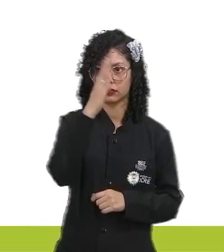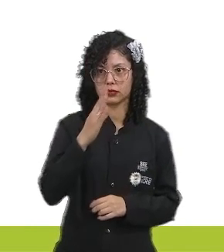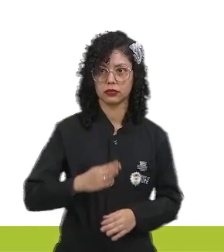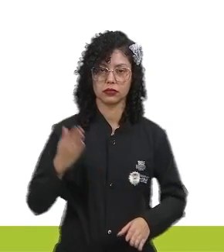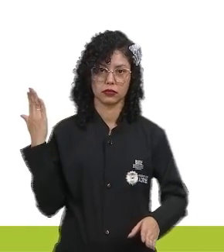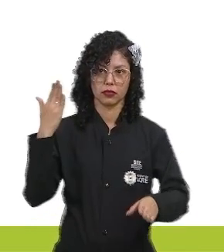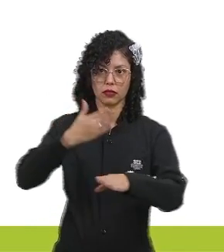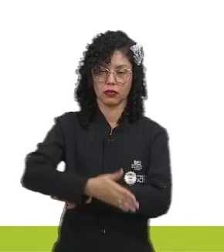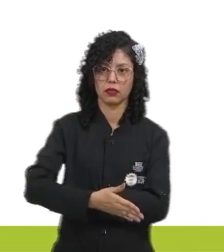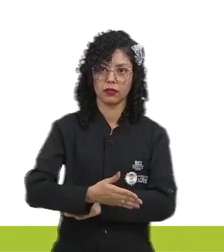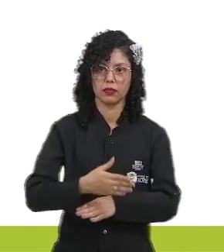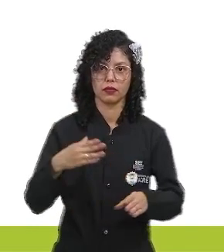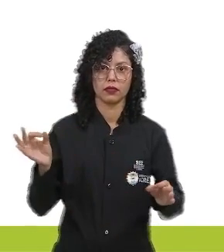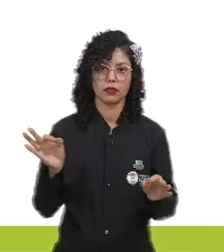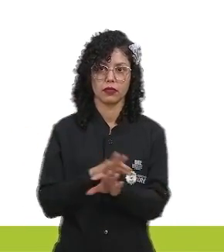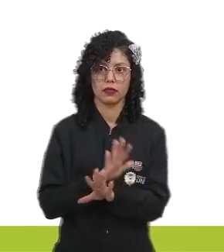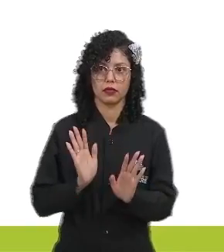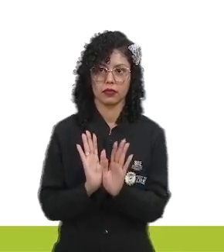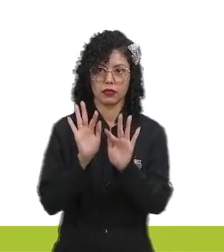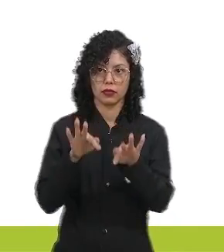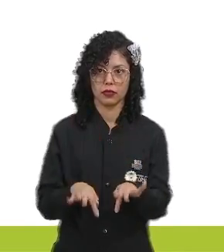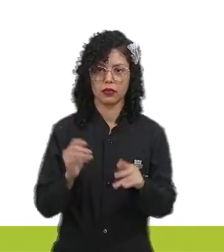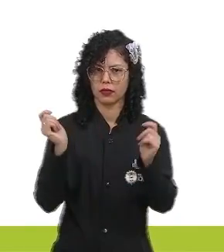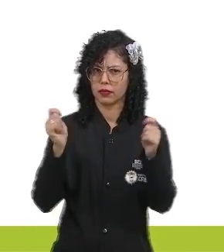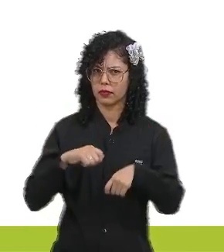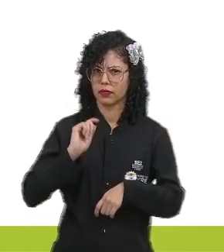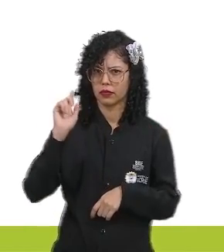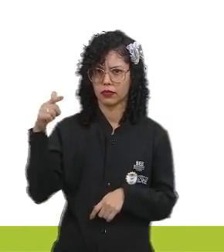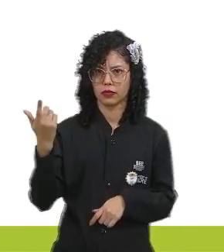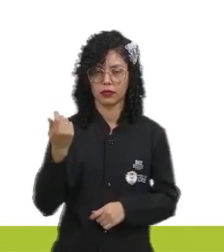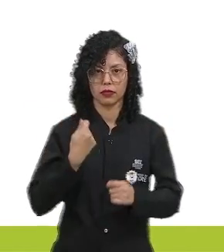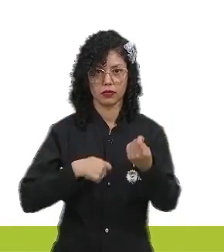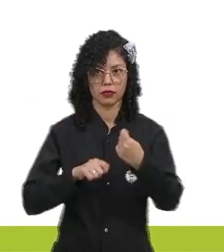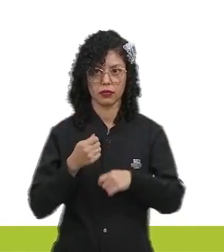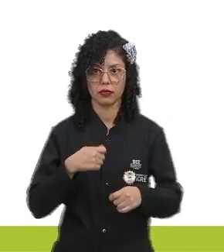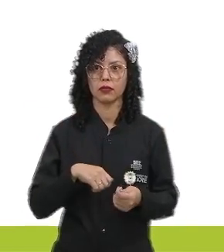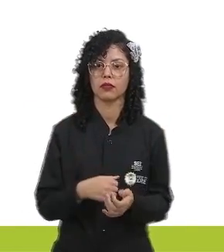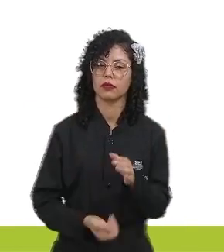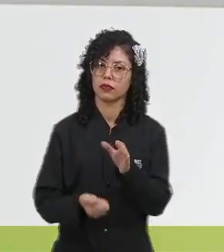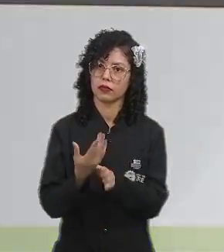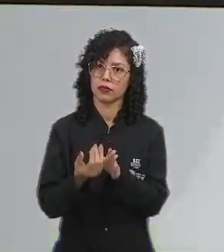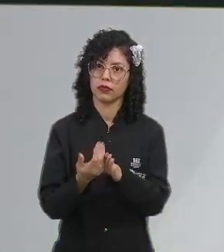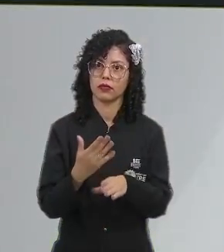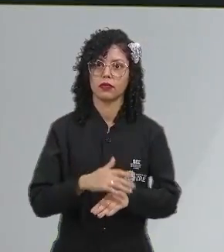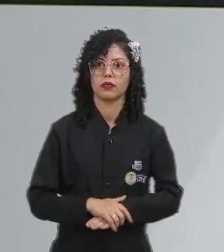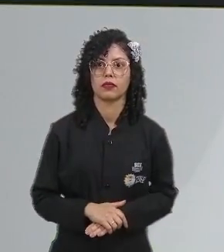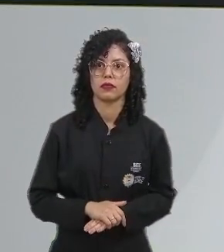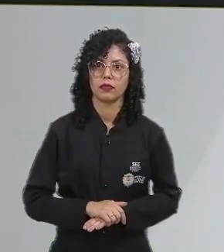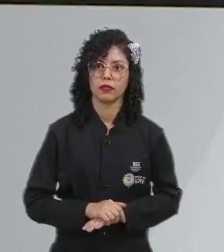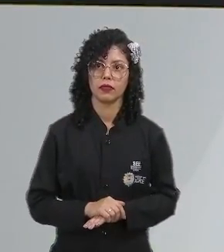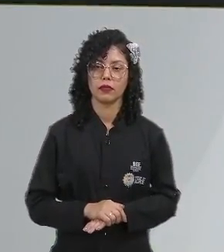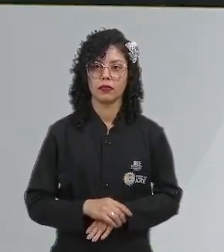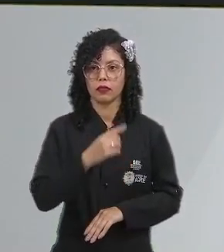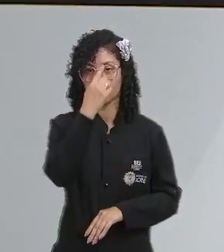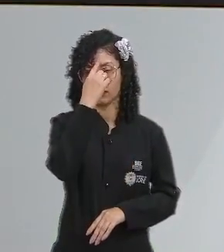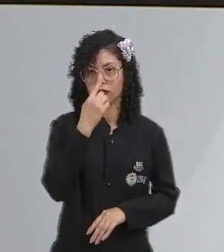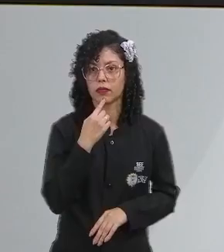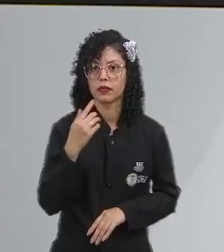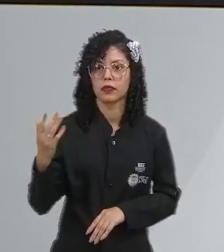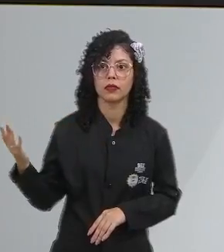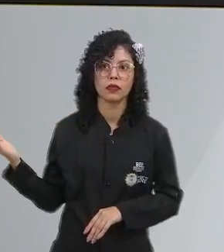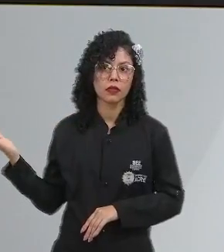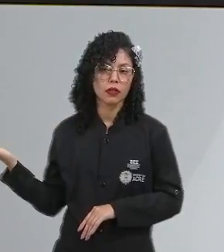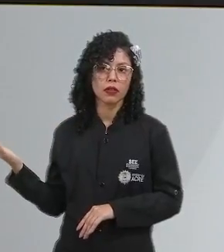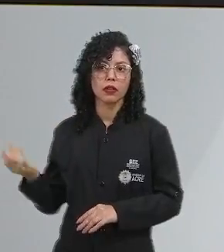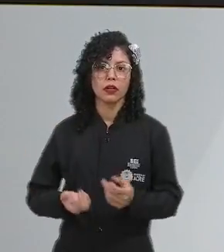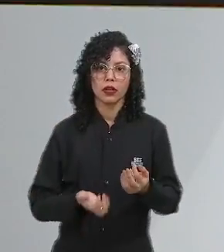em colapso e comece a perceber outras possibilidades econômicas, outros produtos, né? Então, nessa imagem você está vendo ali a